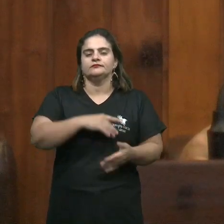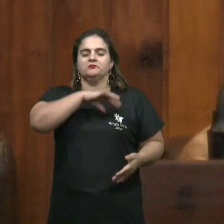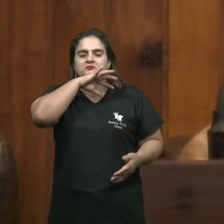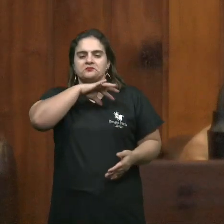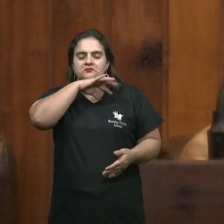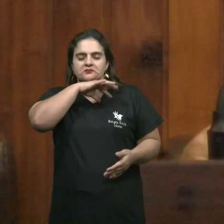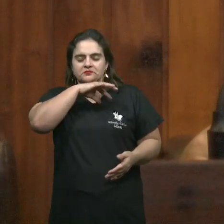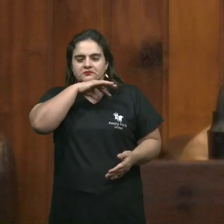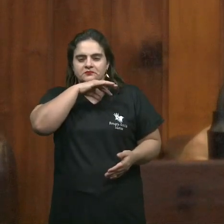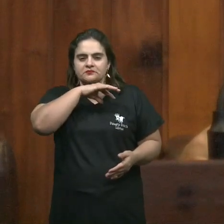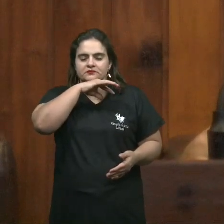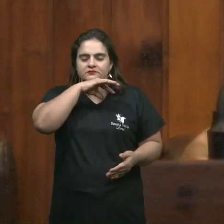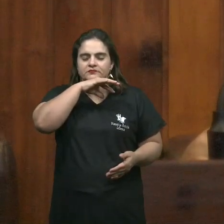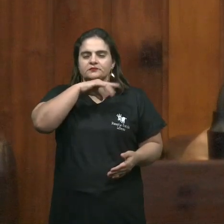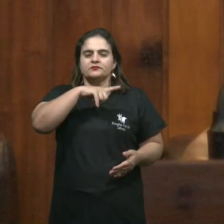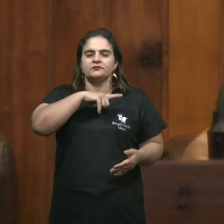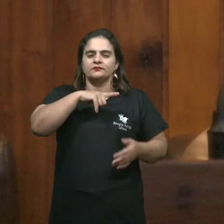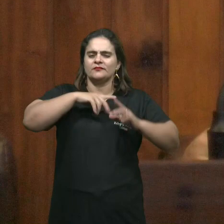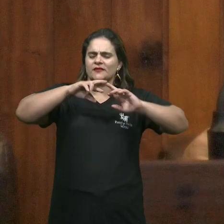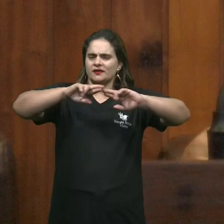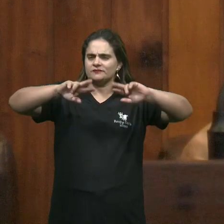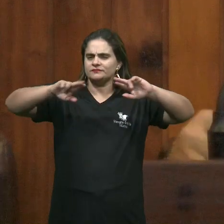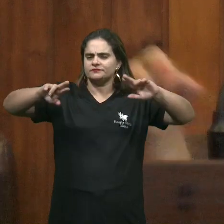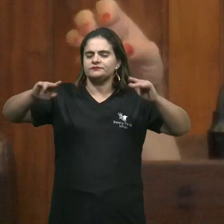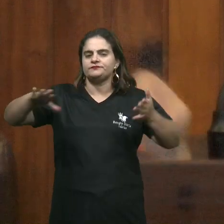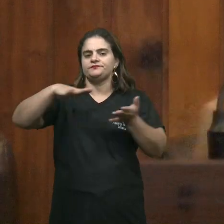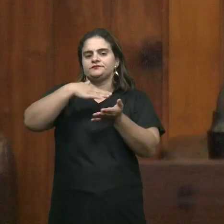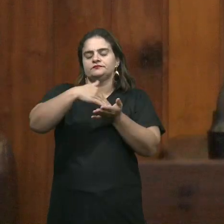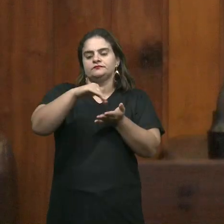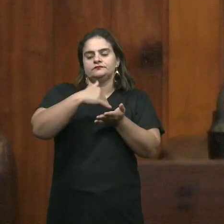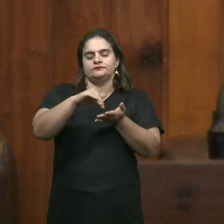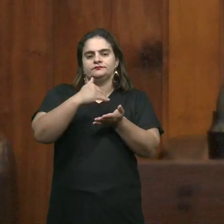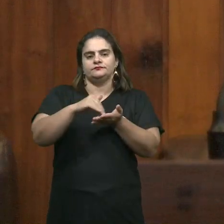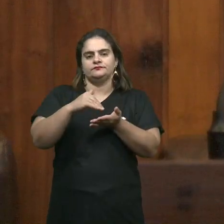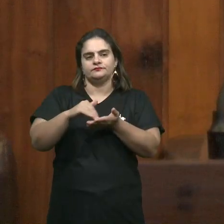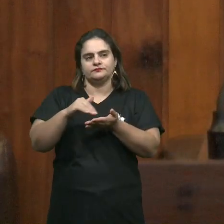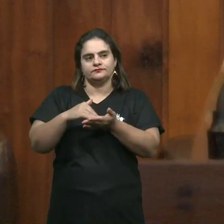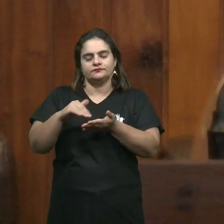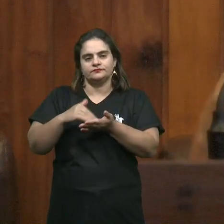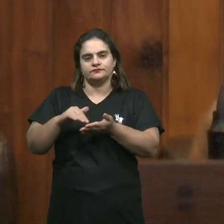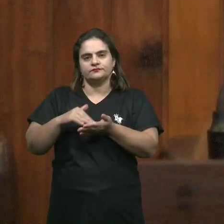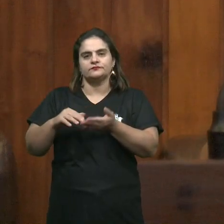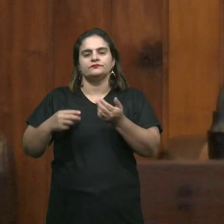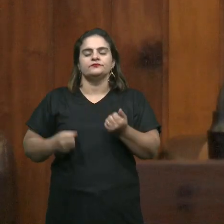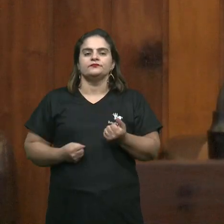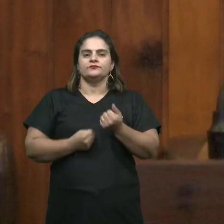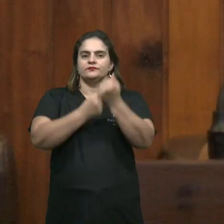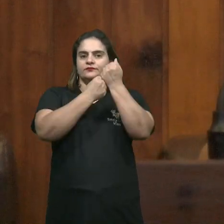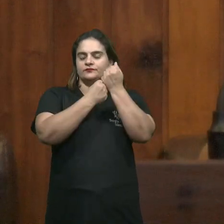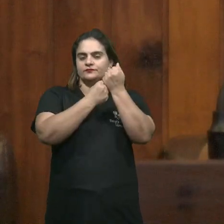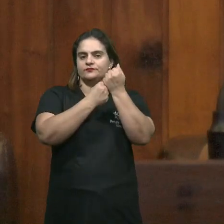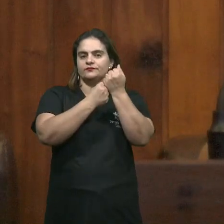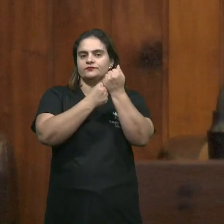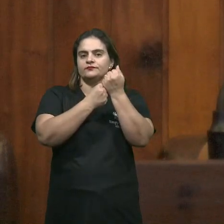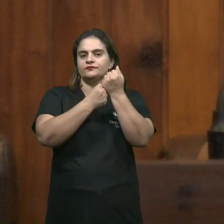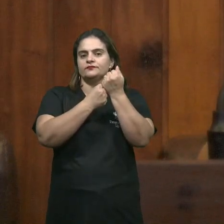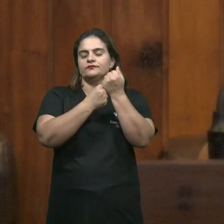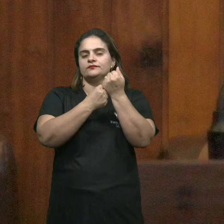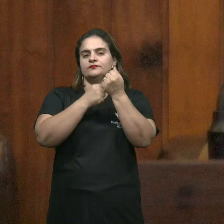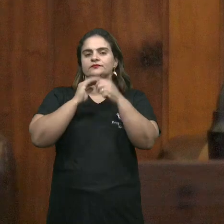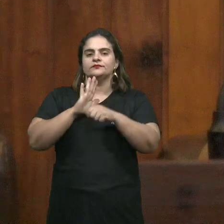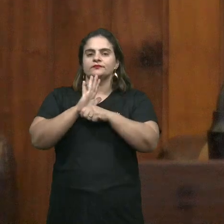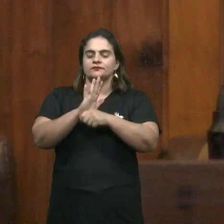animais de grande porte. Então, é uma Secretaria onde vai dar toda a sustentabilidade e desafogue